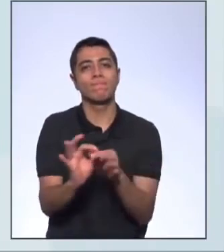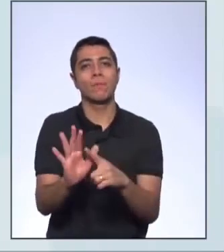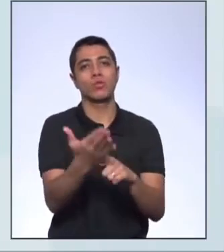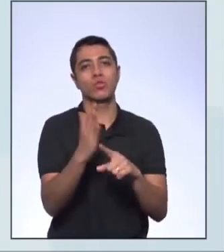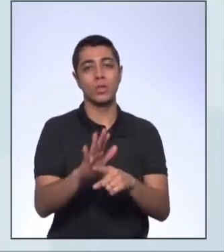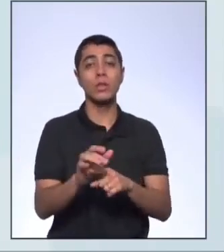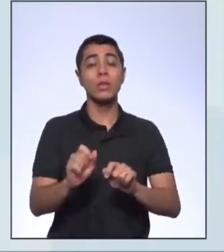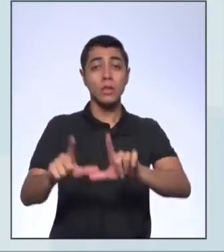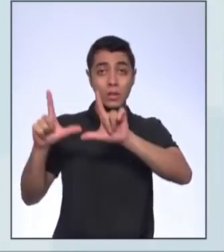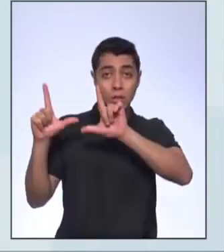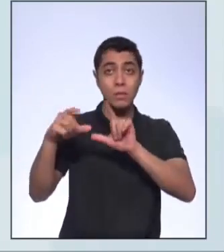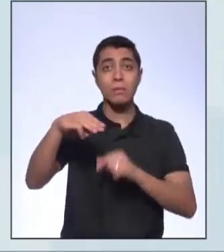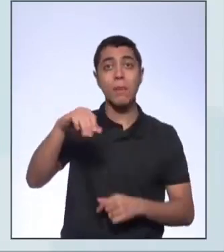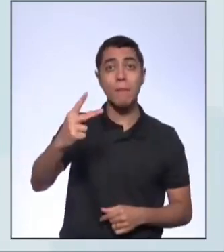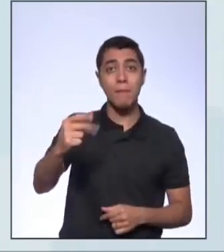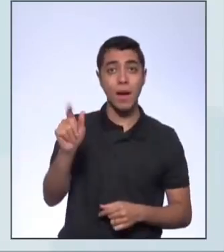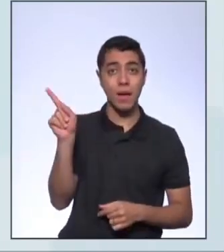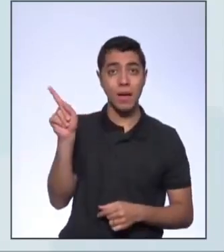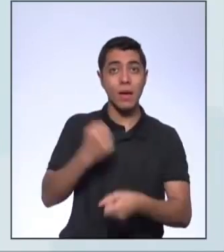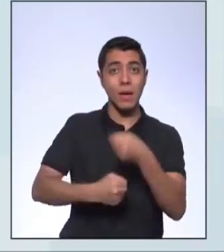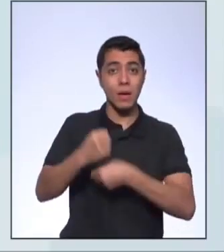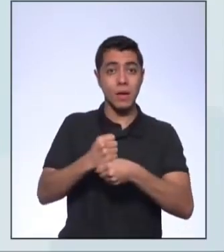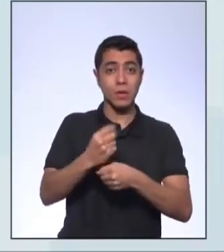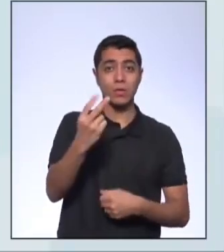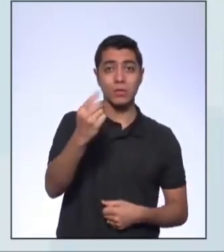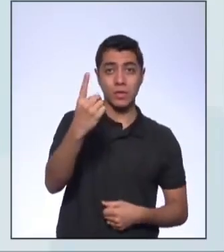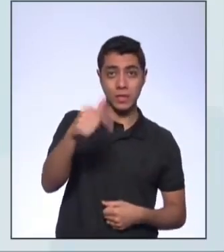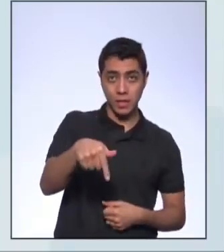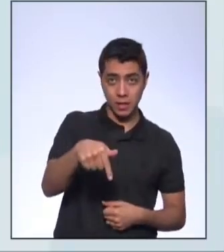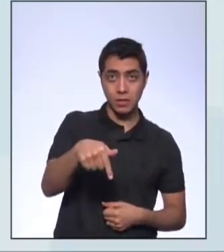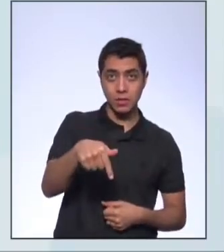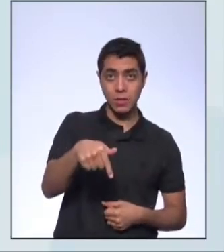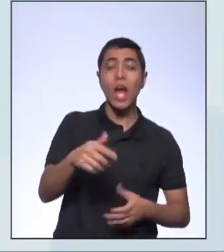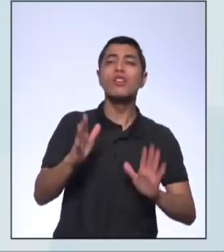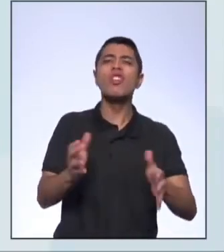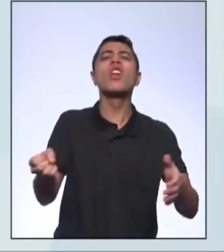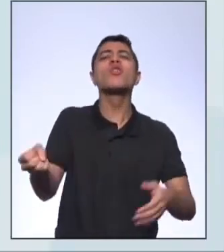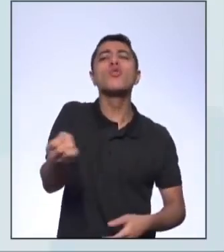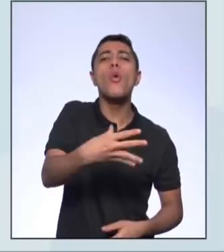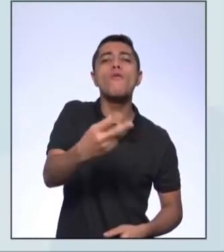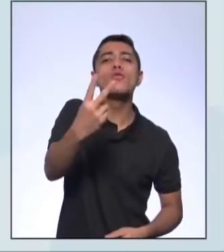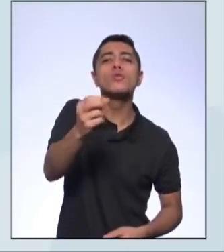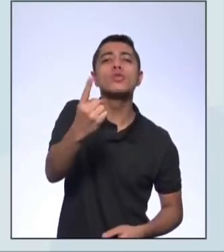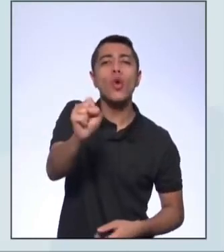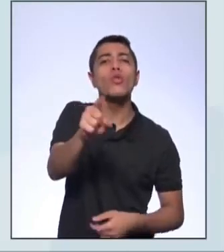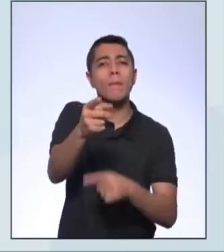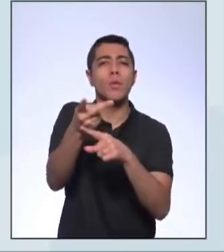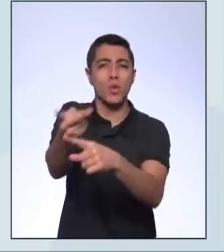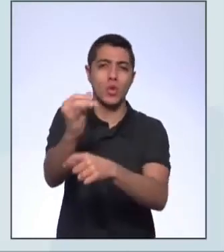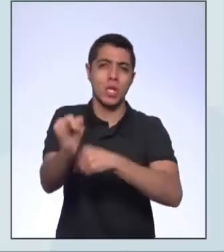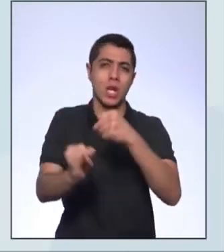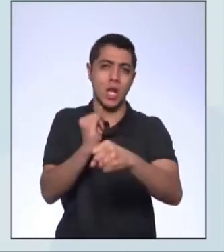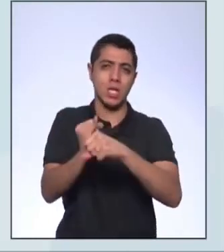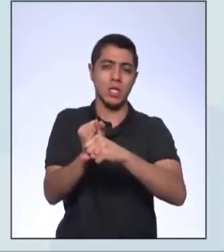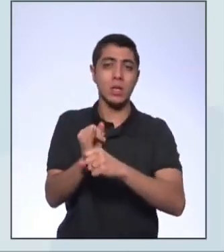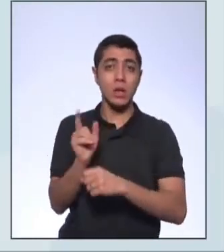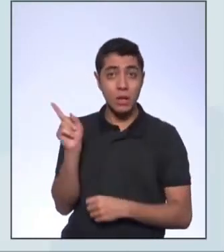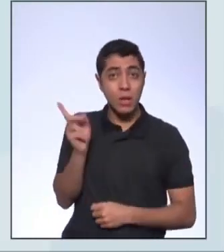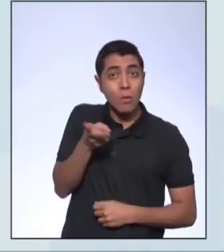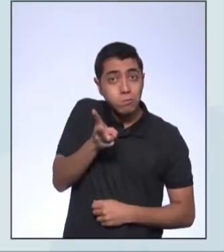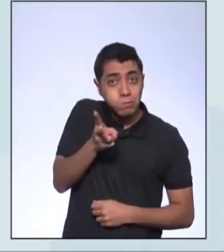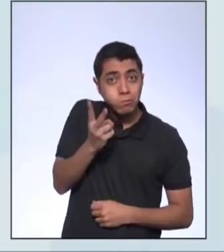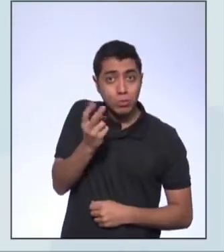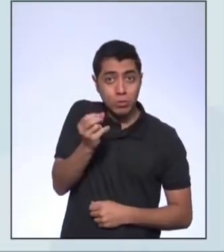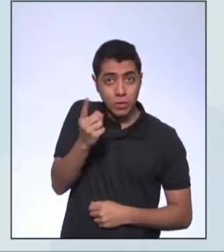2018 não mudou muito aí o que retrata bem isso aí né as redes interligadas dos Municípios